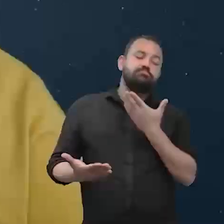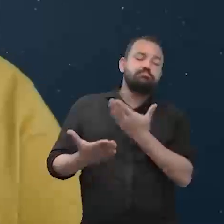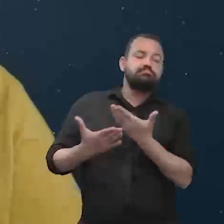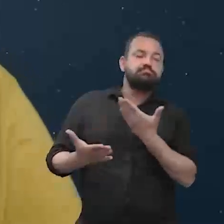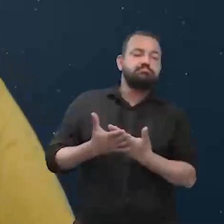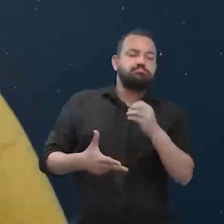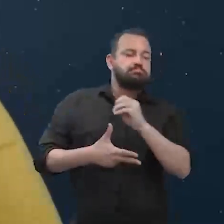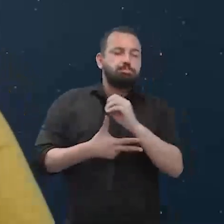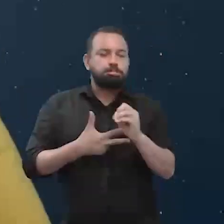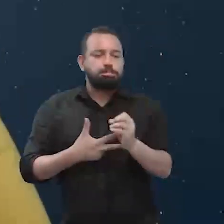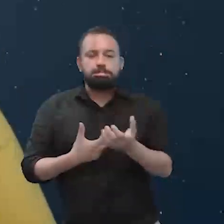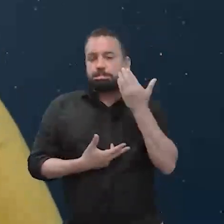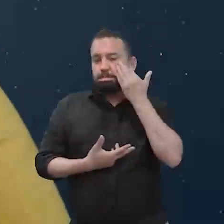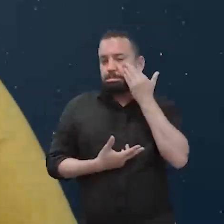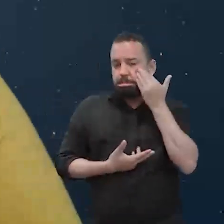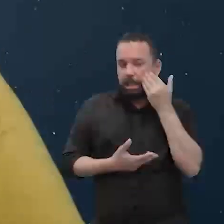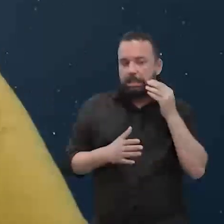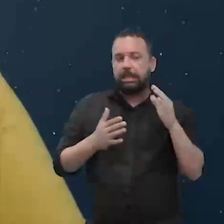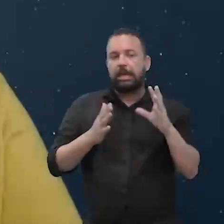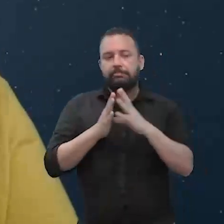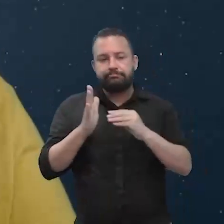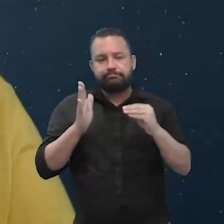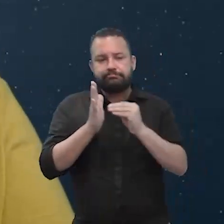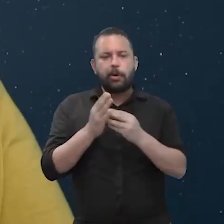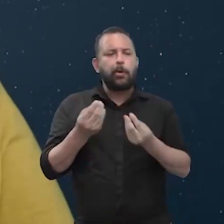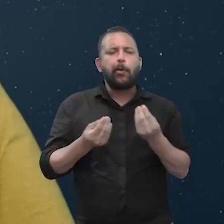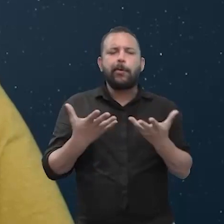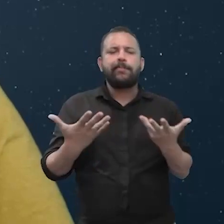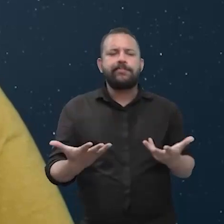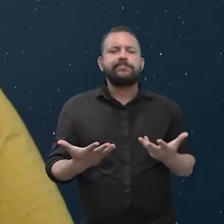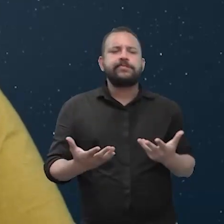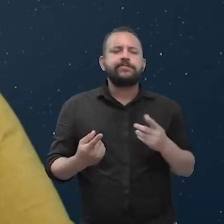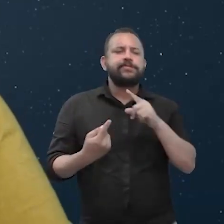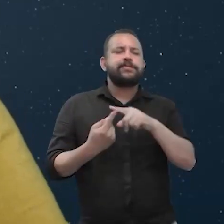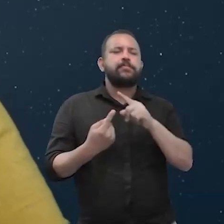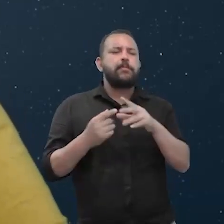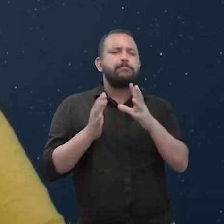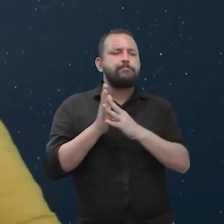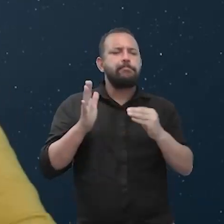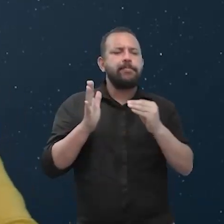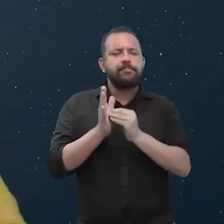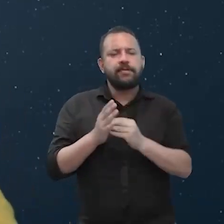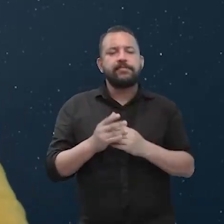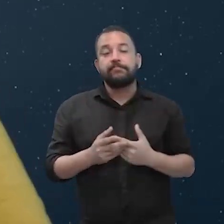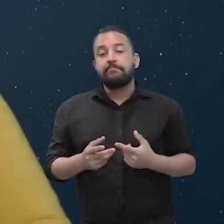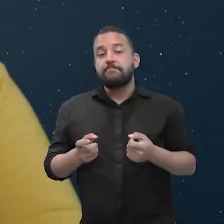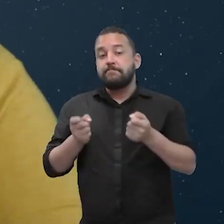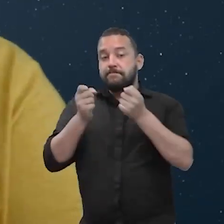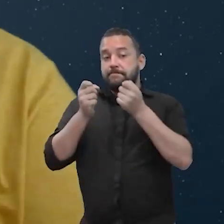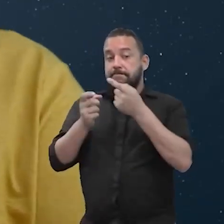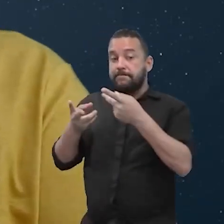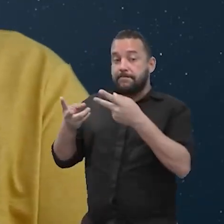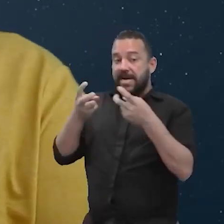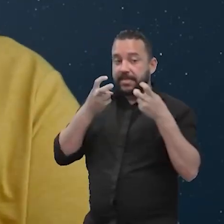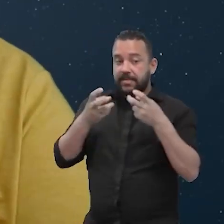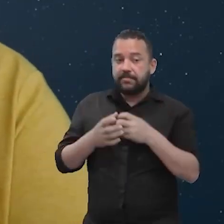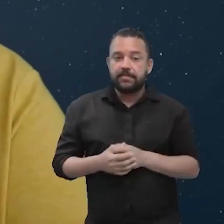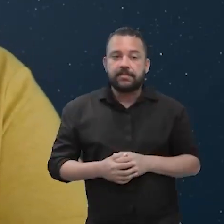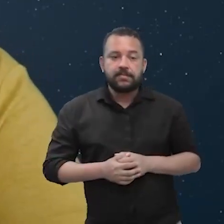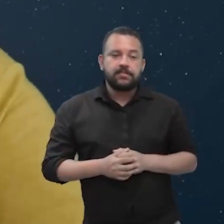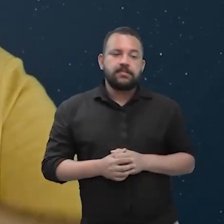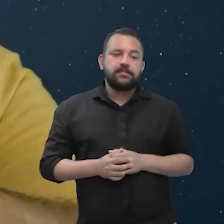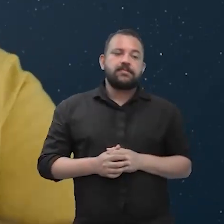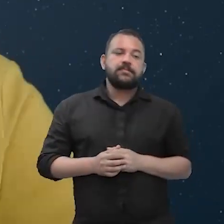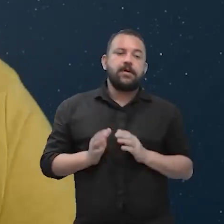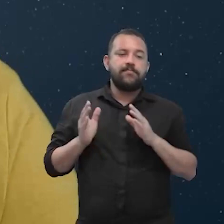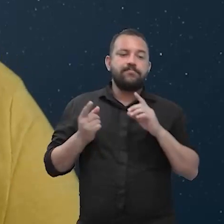e não consegui entender direito. Como seria essa função metalinguística? Fica ligado, fera. Veja, a função metalinguística, eu